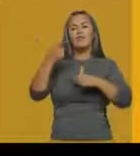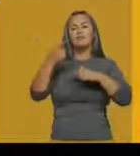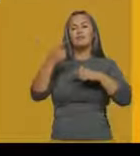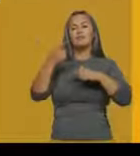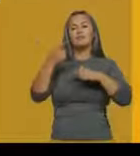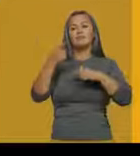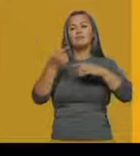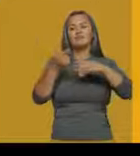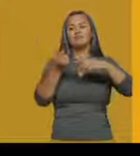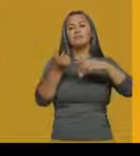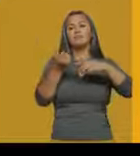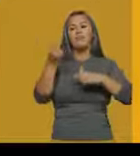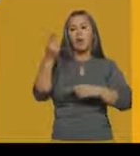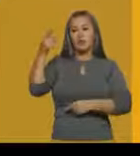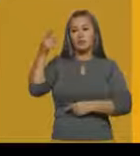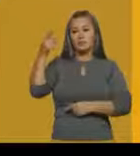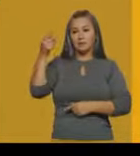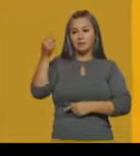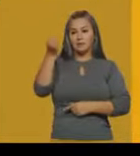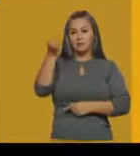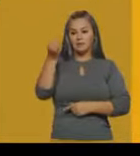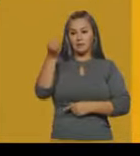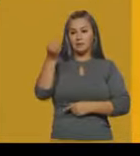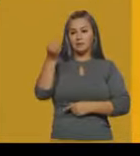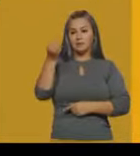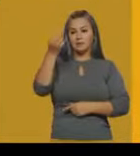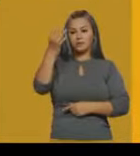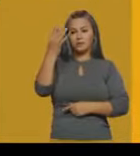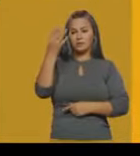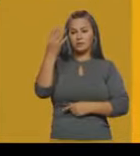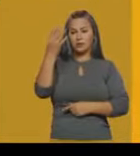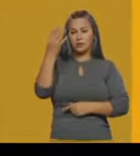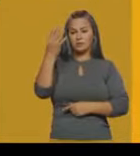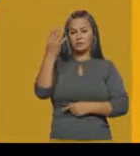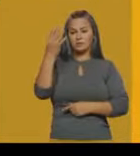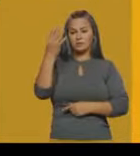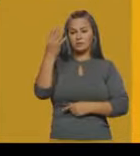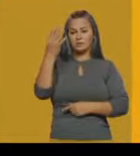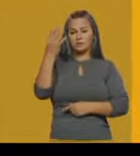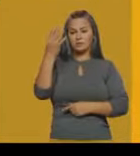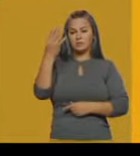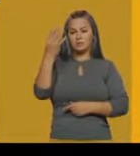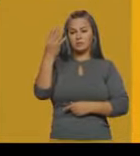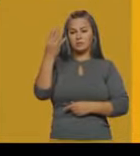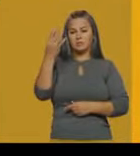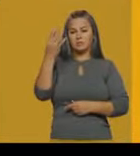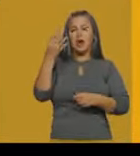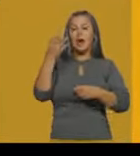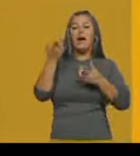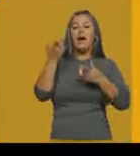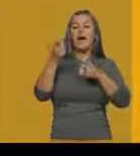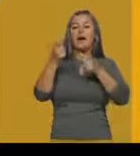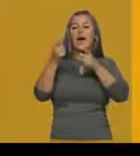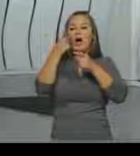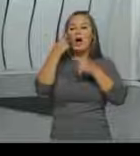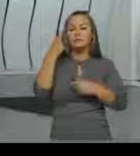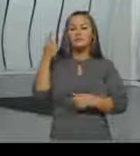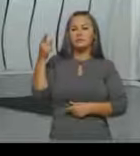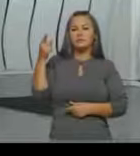então aqui eu também divido por 4. Aqui eu vou dividir por 4. E aqui eu vou... Opa, aqui não. E esse aqui, Flávio? Esse aqui... Opa, é